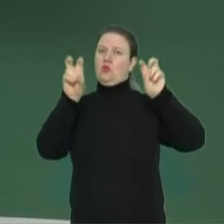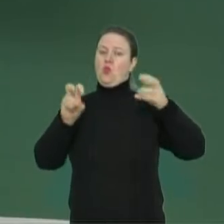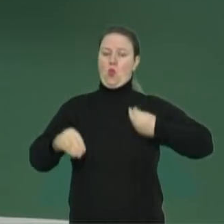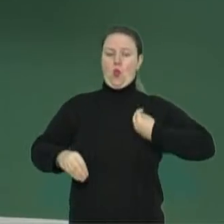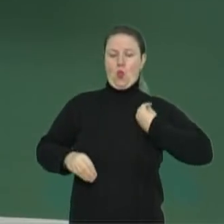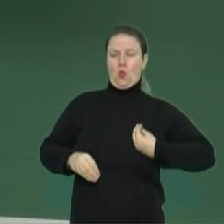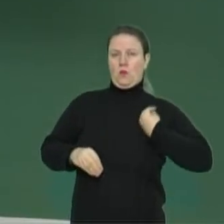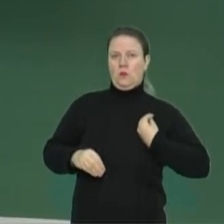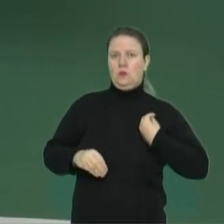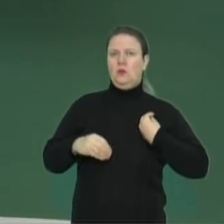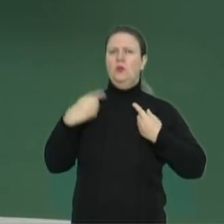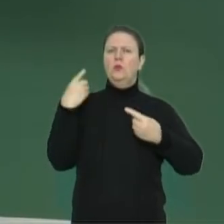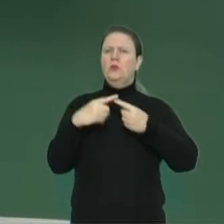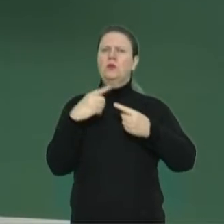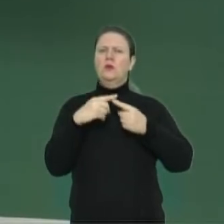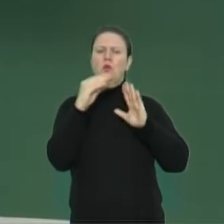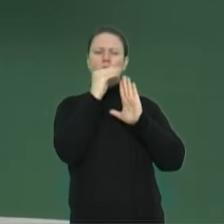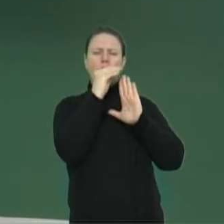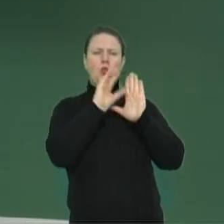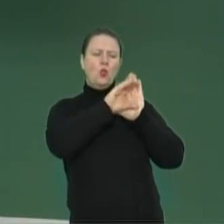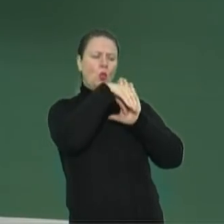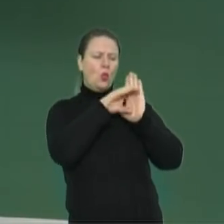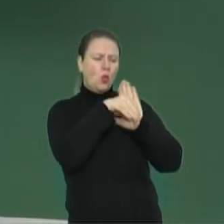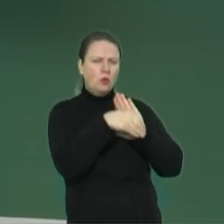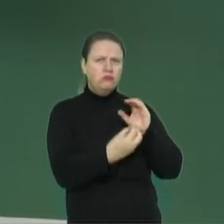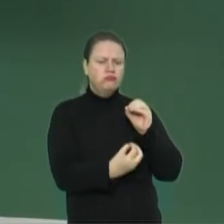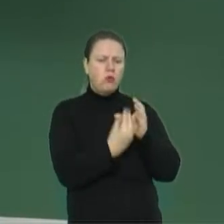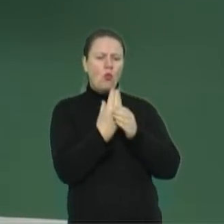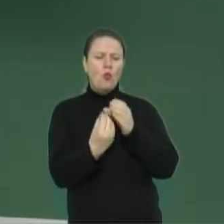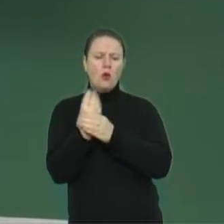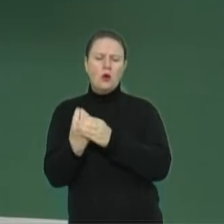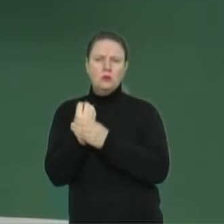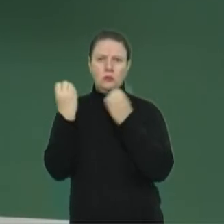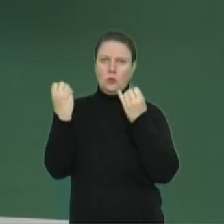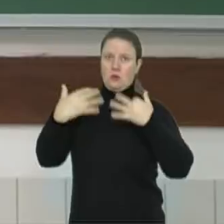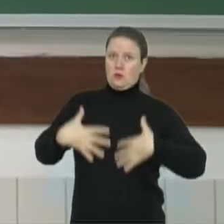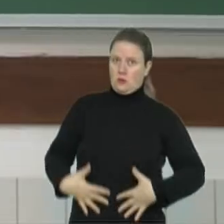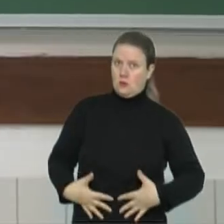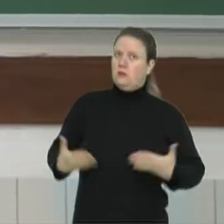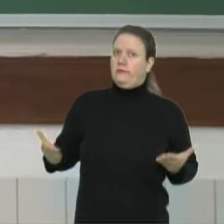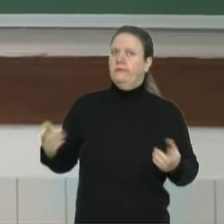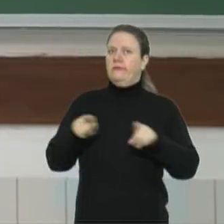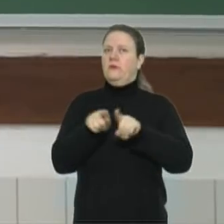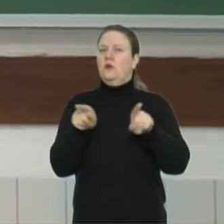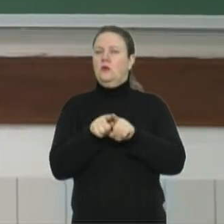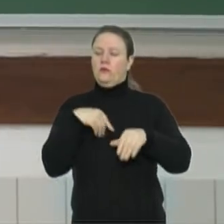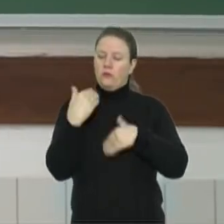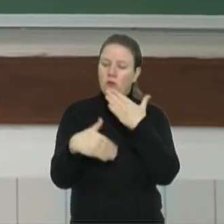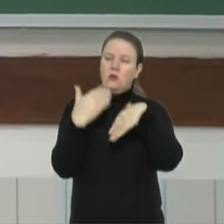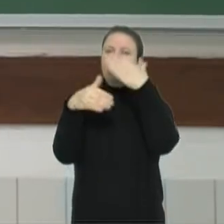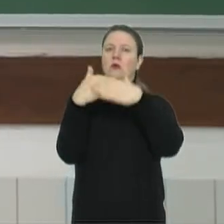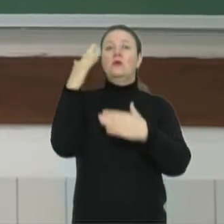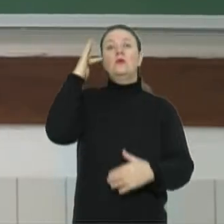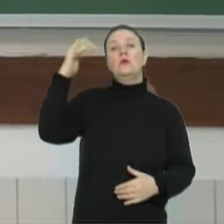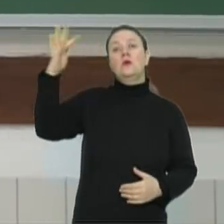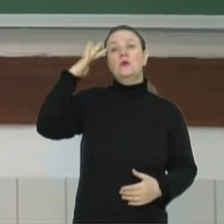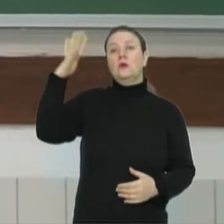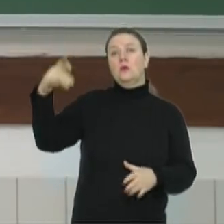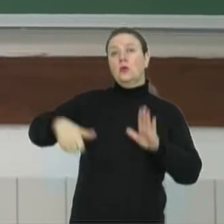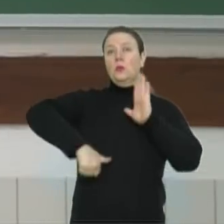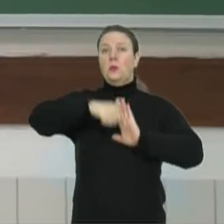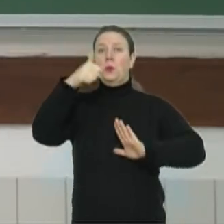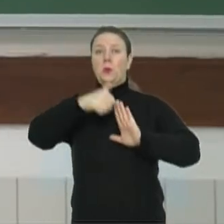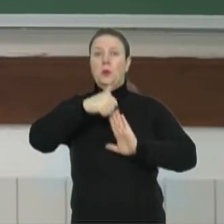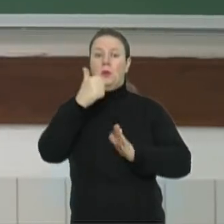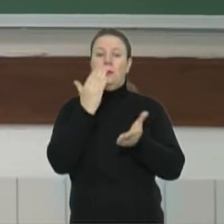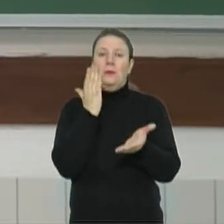pensamento devido aos conceitos que ele vai criar e que ele vai trabalhar, tá? Então o Heidegger também vai desenvolver sua filosofia durante a primeira metade